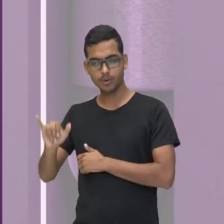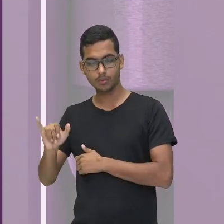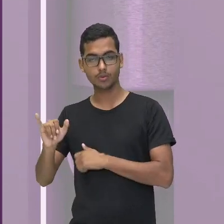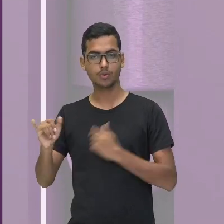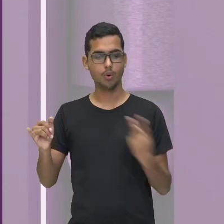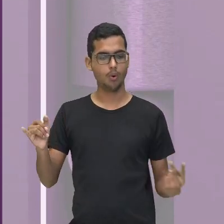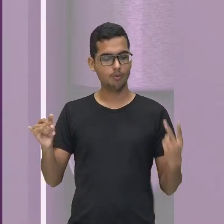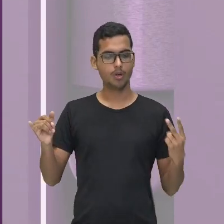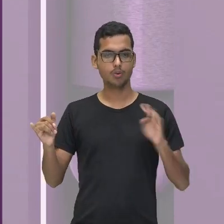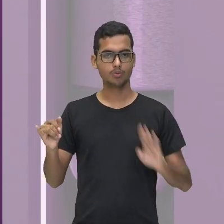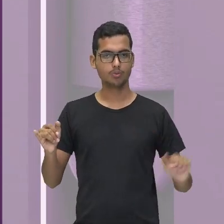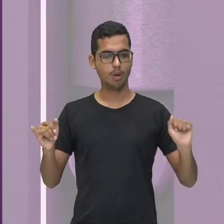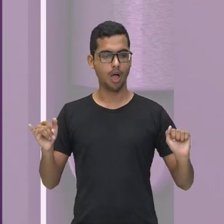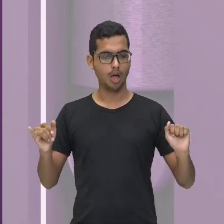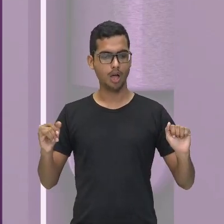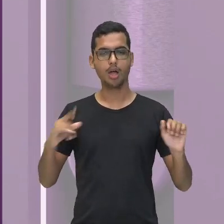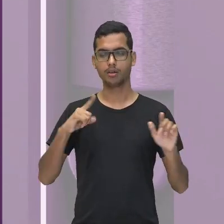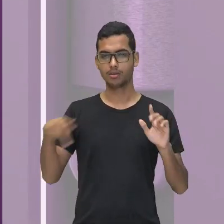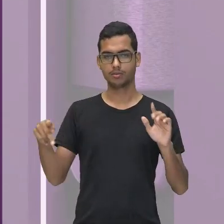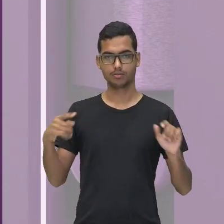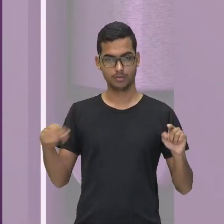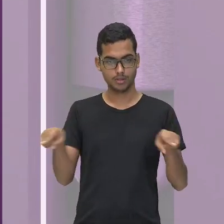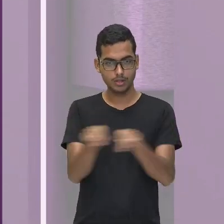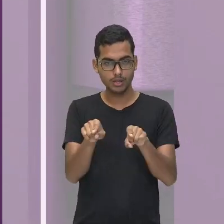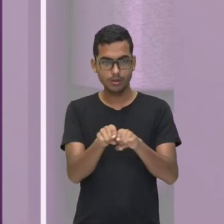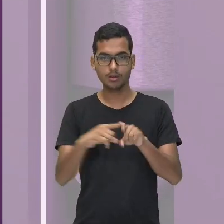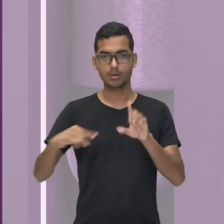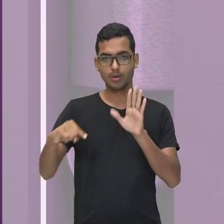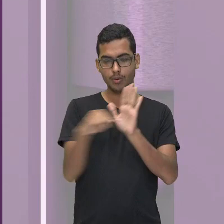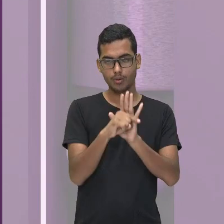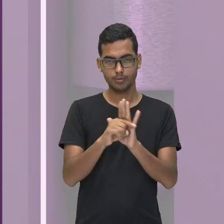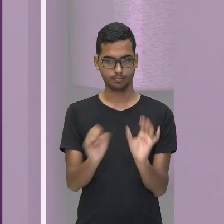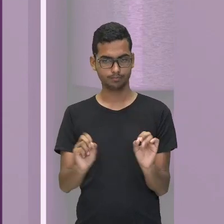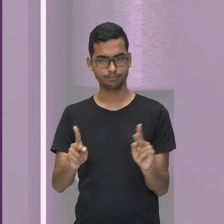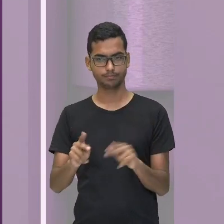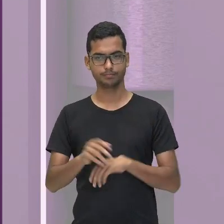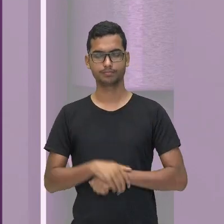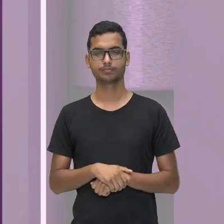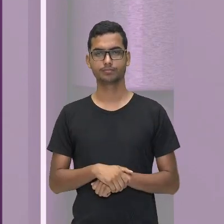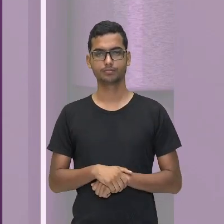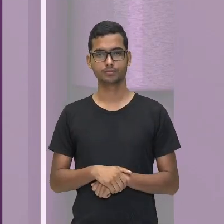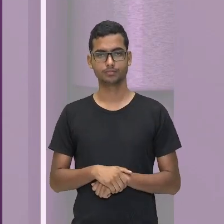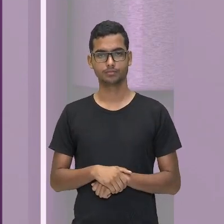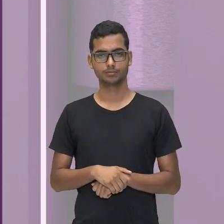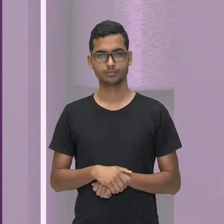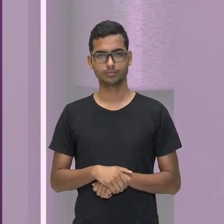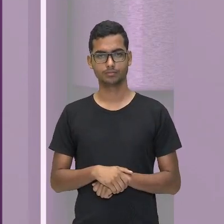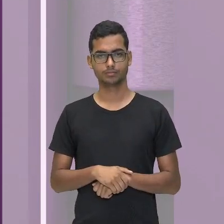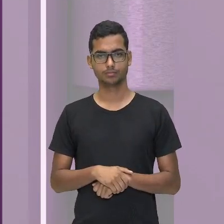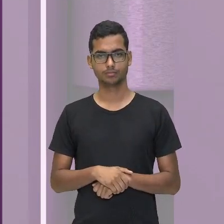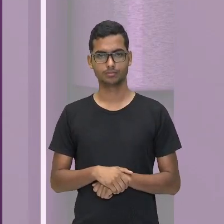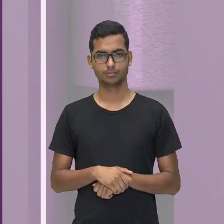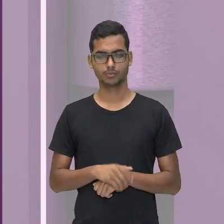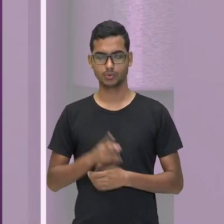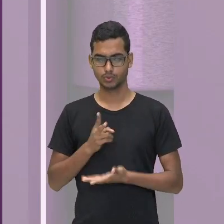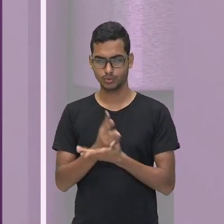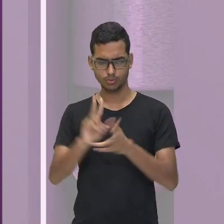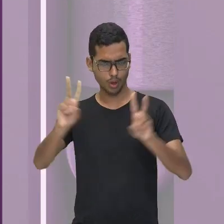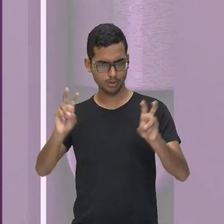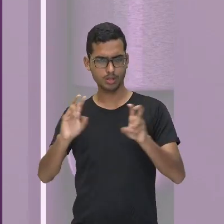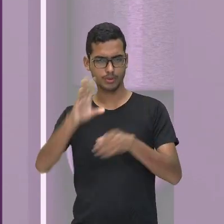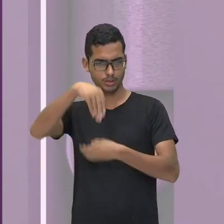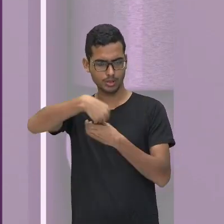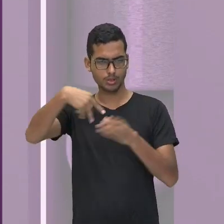aqui por enquanto, né? Falando ainda sobre a nossa unidade 3, nós